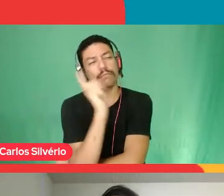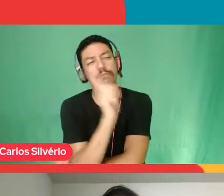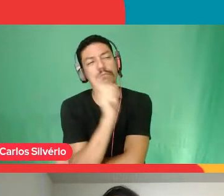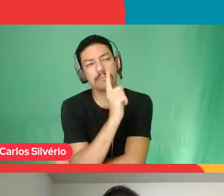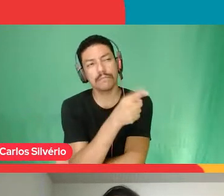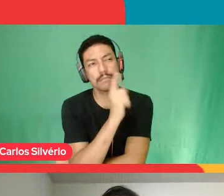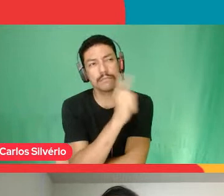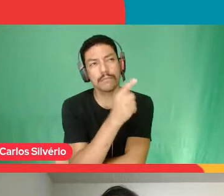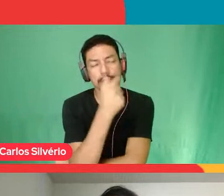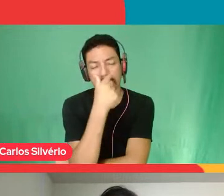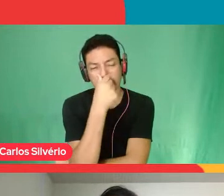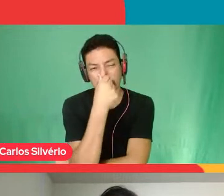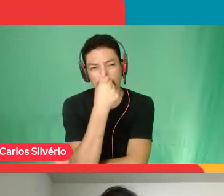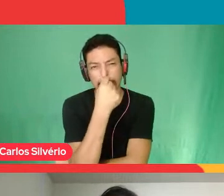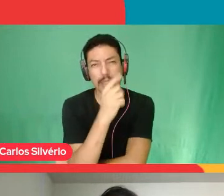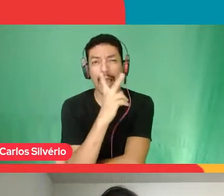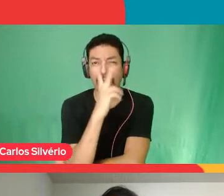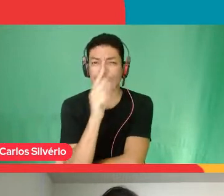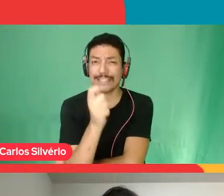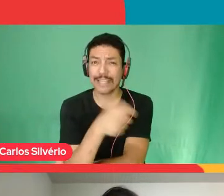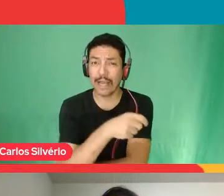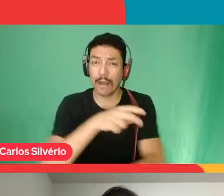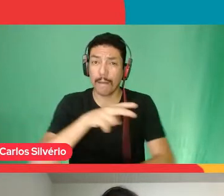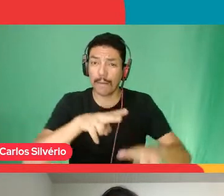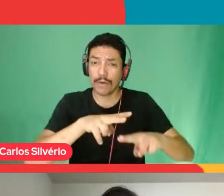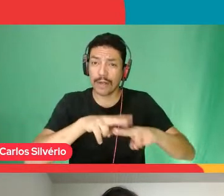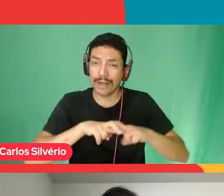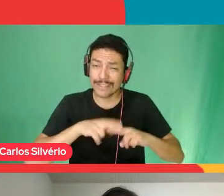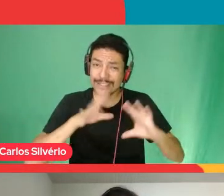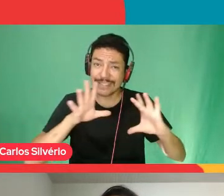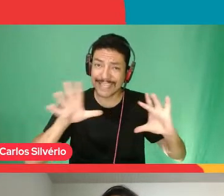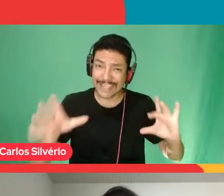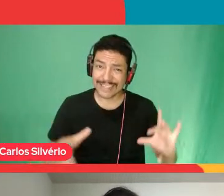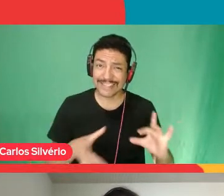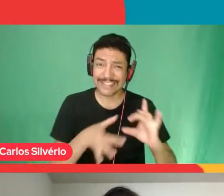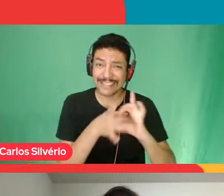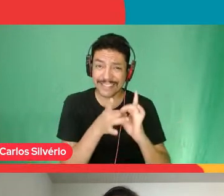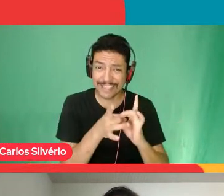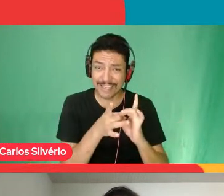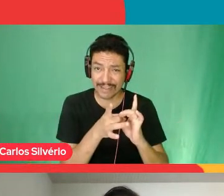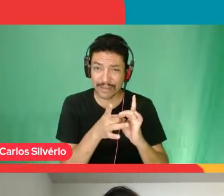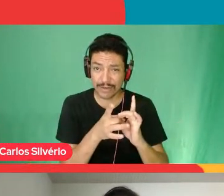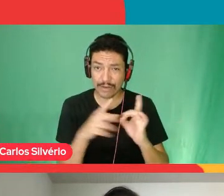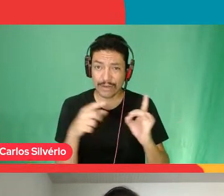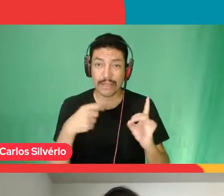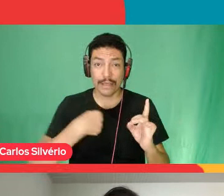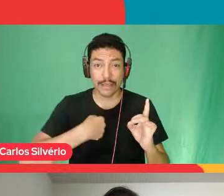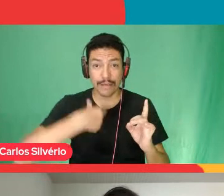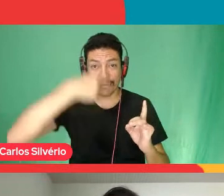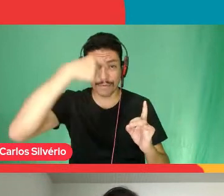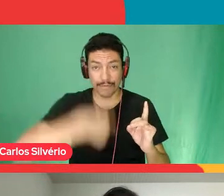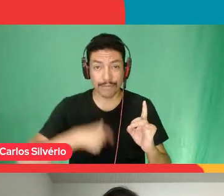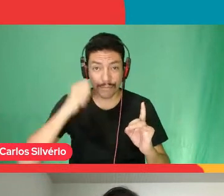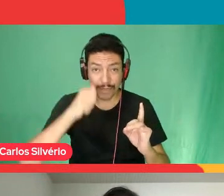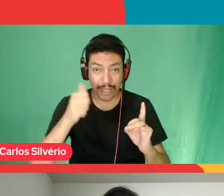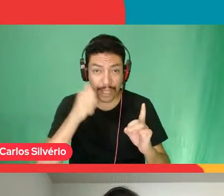que, por conta das interseccionalidades que a gente tem, né? Eu sou uma pessoa com